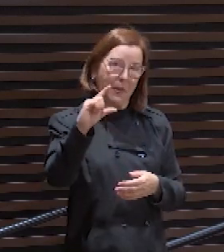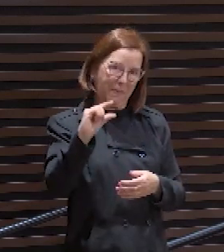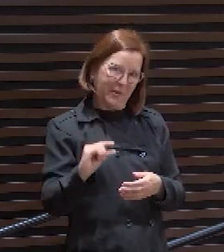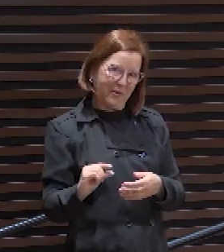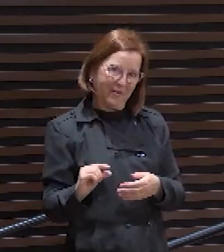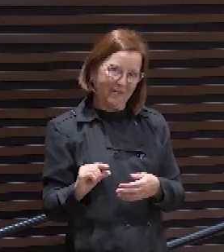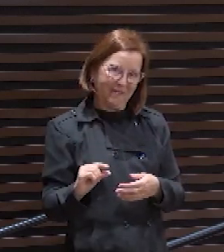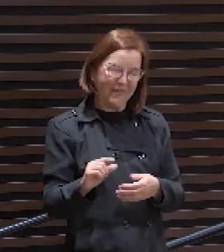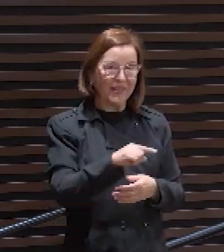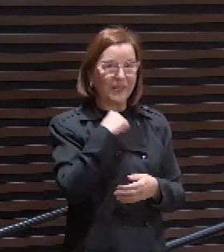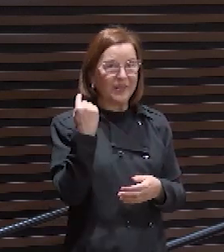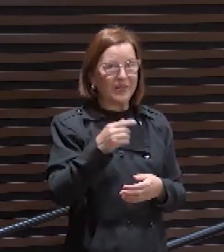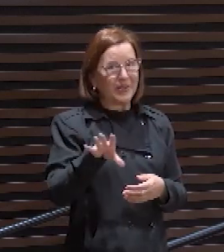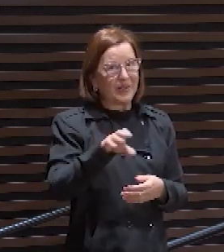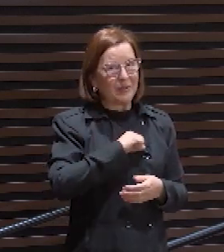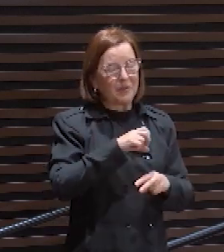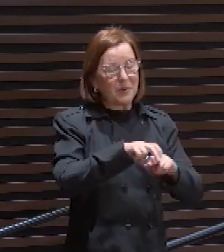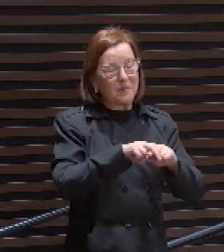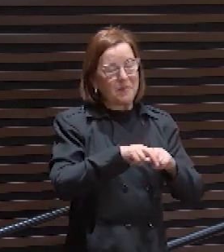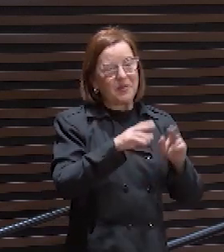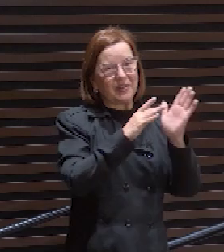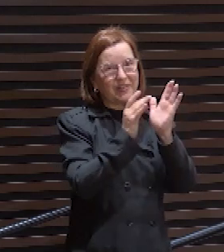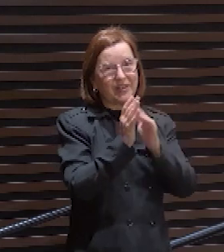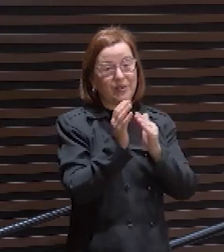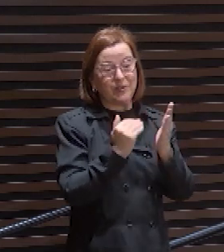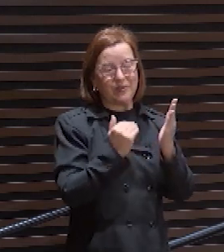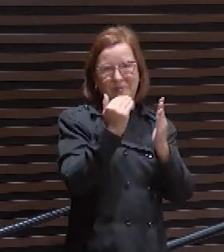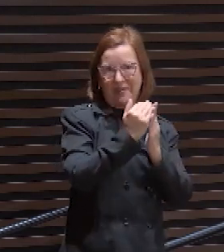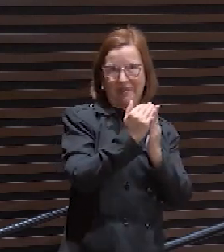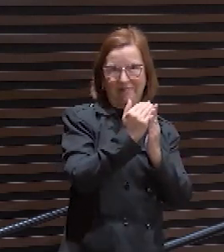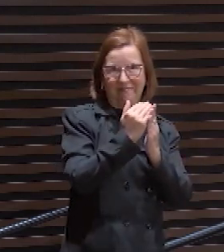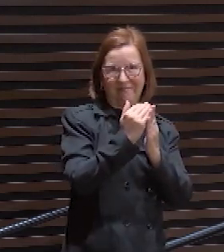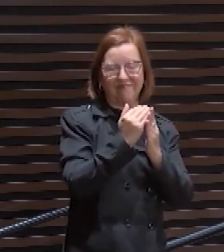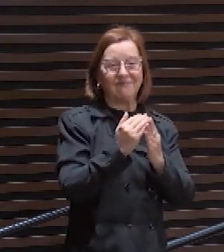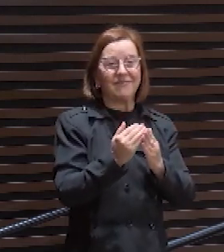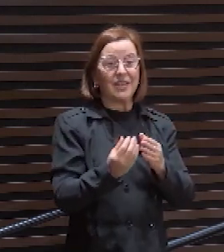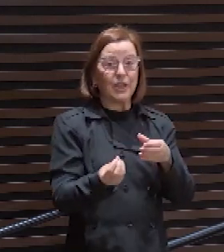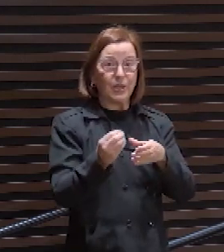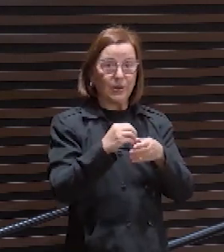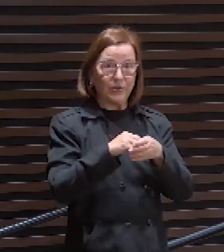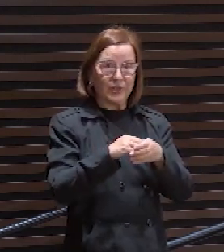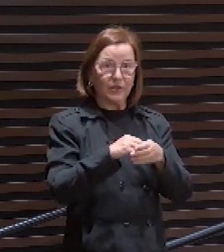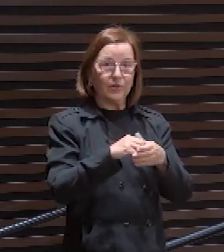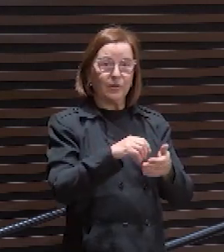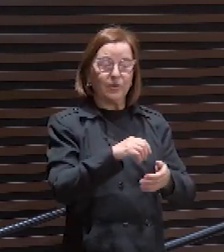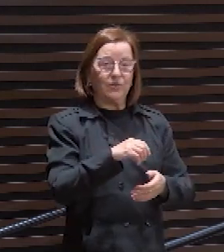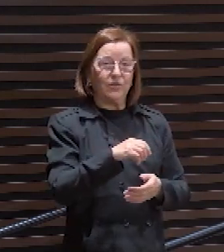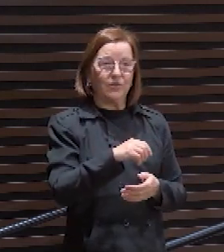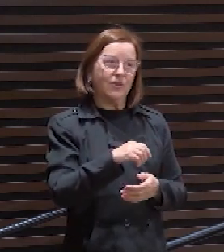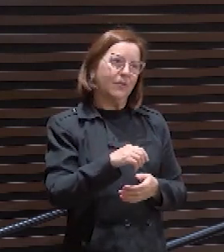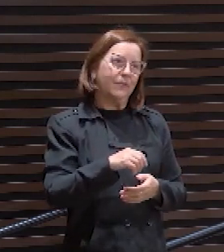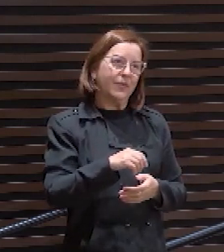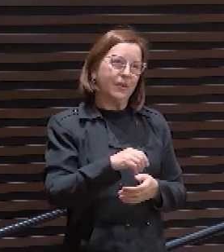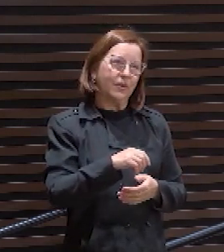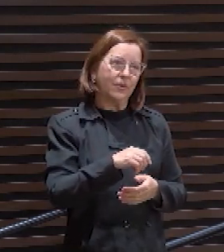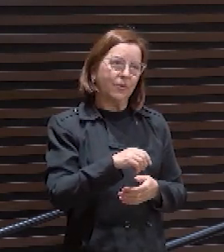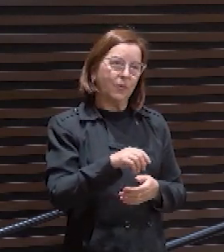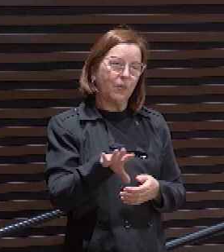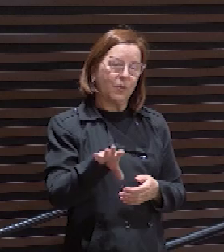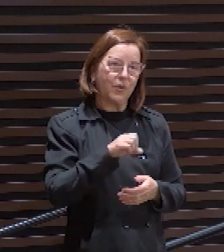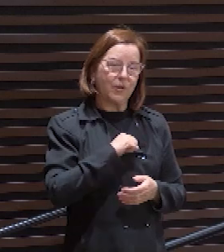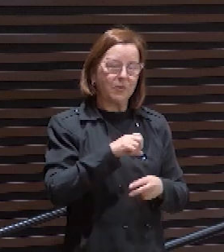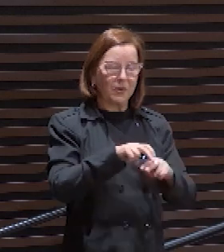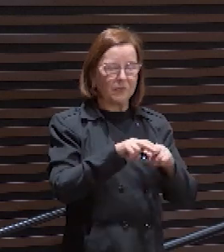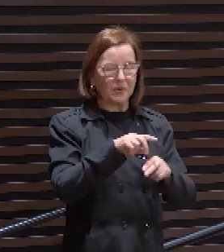ser superior a qualquer outro, incluindo o amor por nossa própria vida. E essa realidade só pode